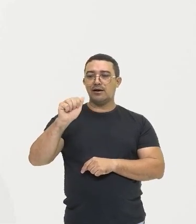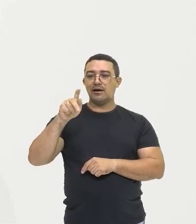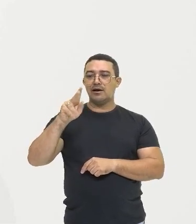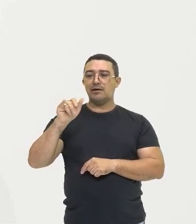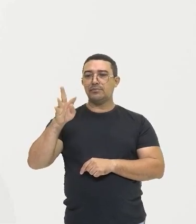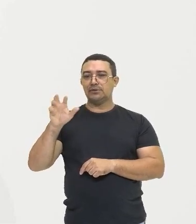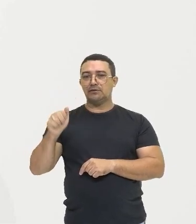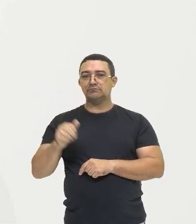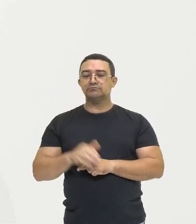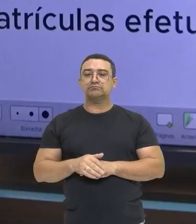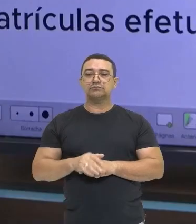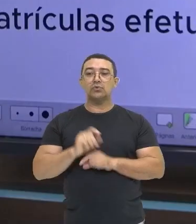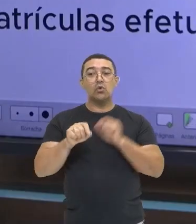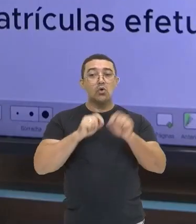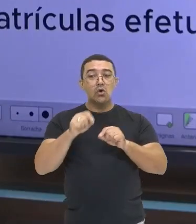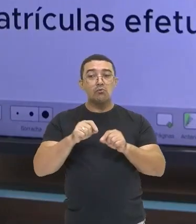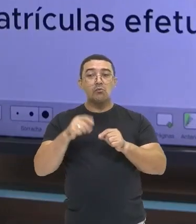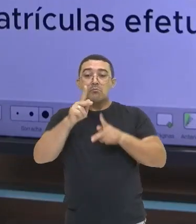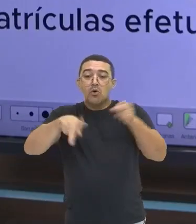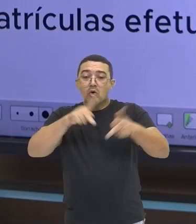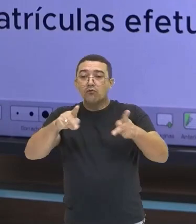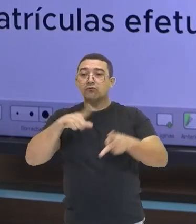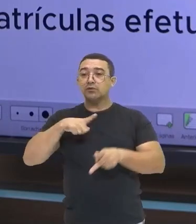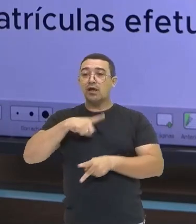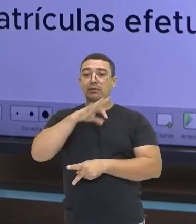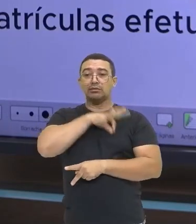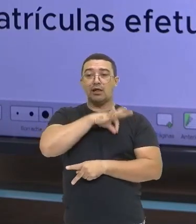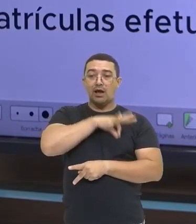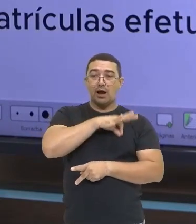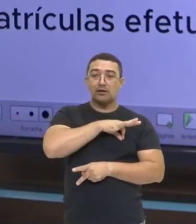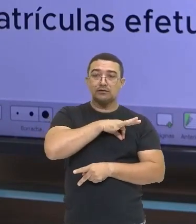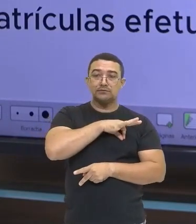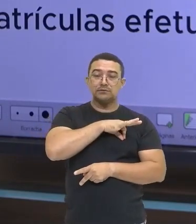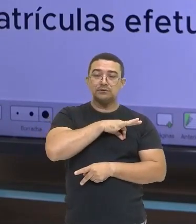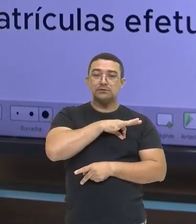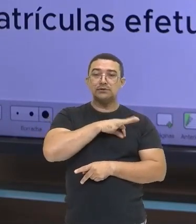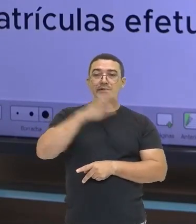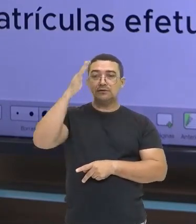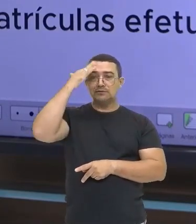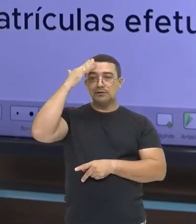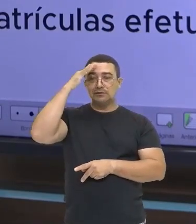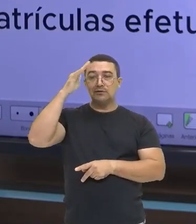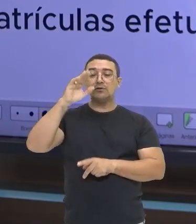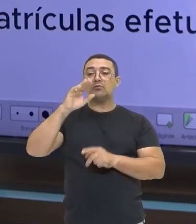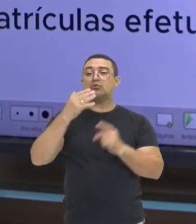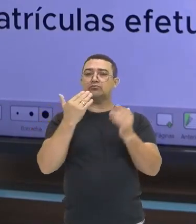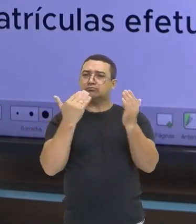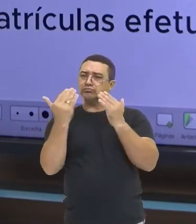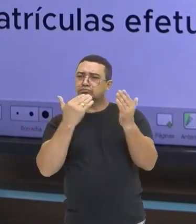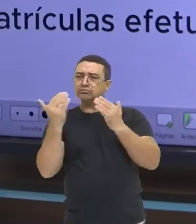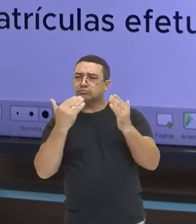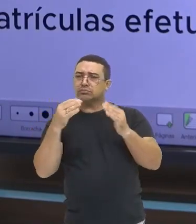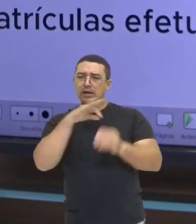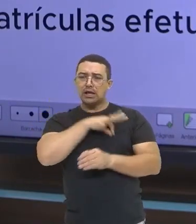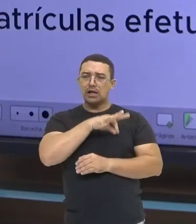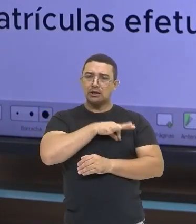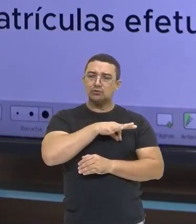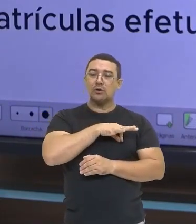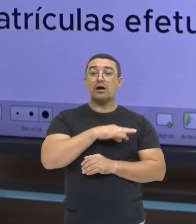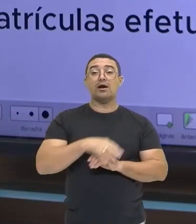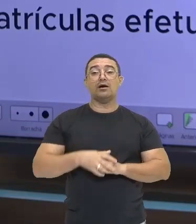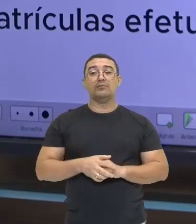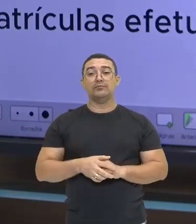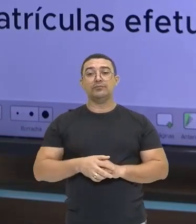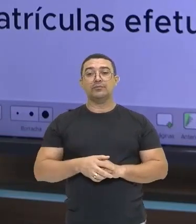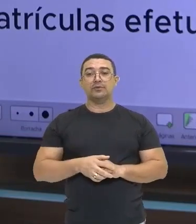à renda, basicamente, tá certo? Então, a gente pode entender aqui, quando ele está querendo analisar a renda per capita, que nesse